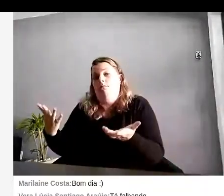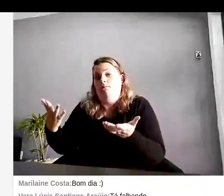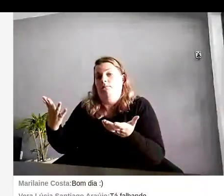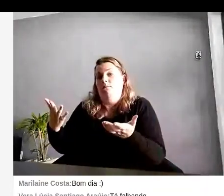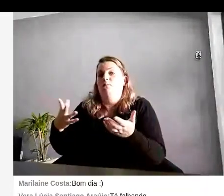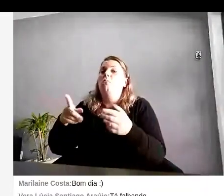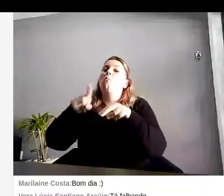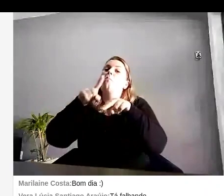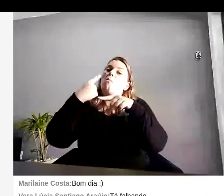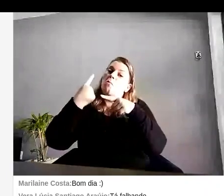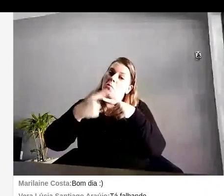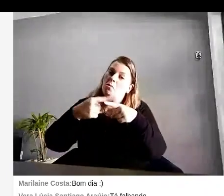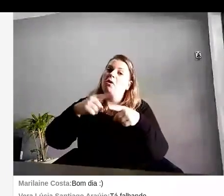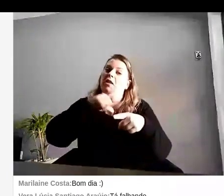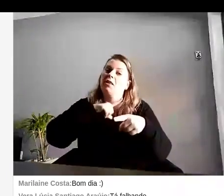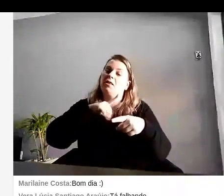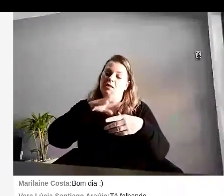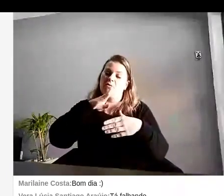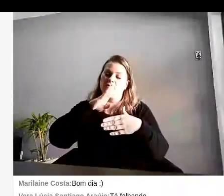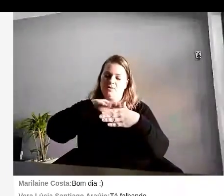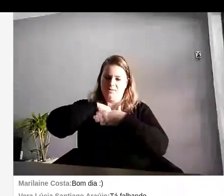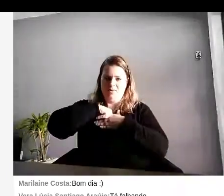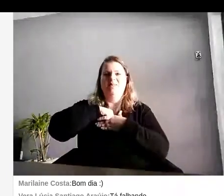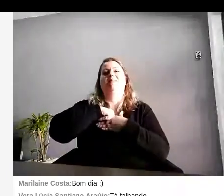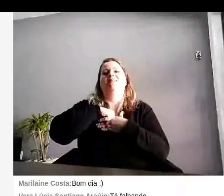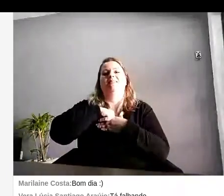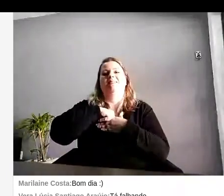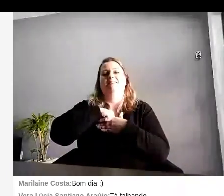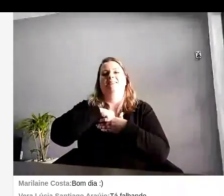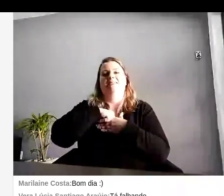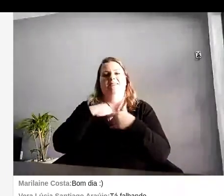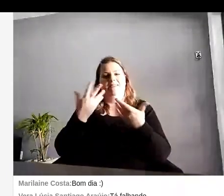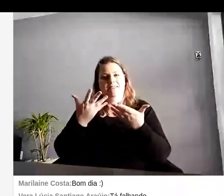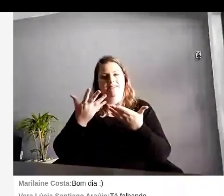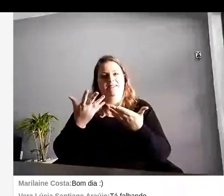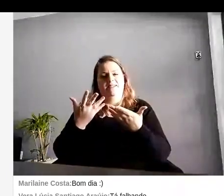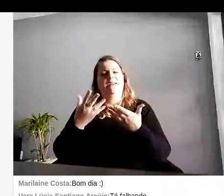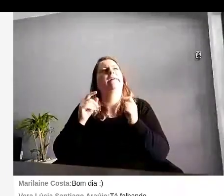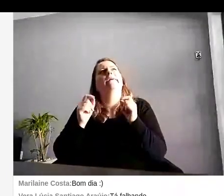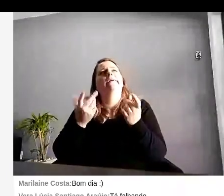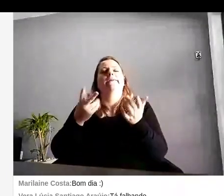Isso significa dizer que nós